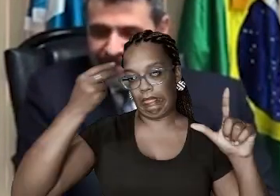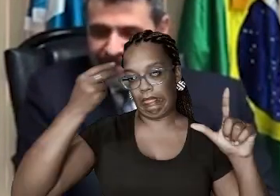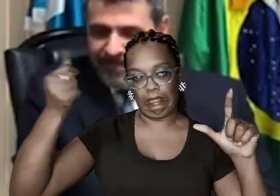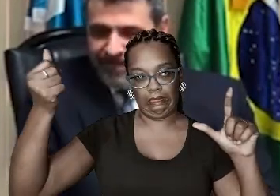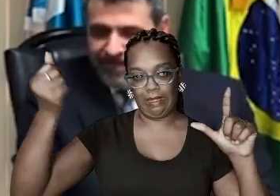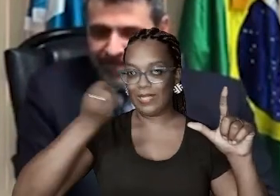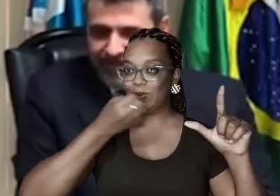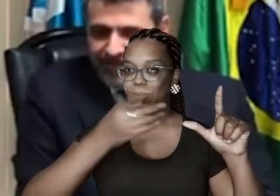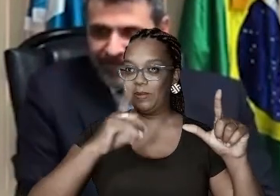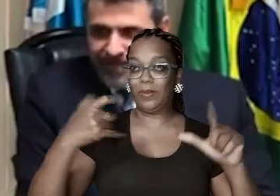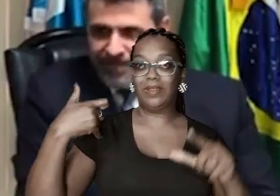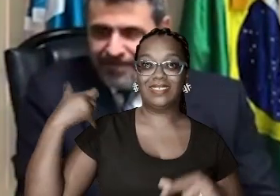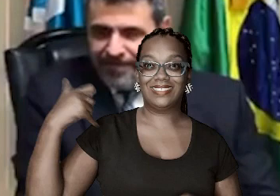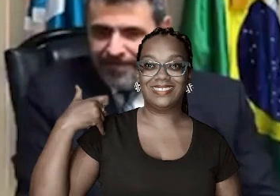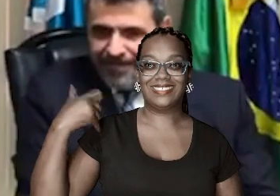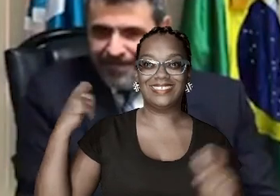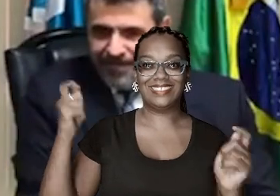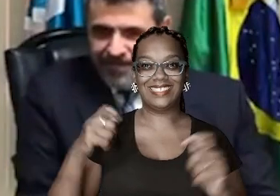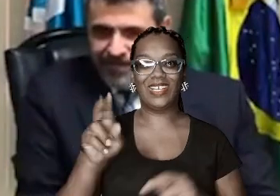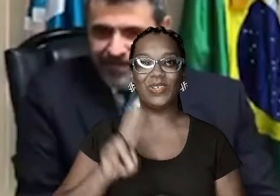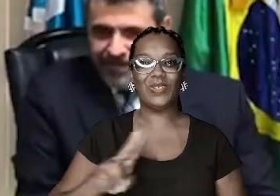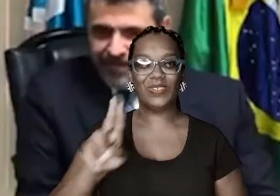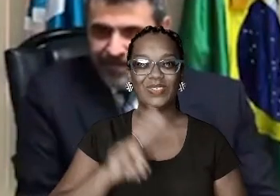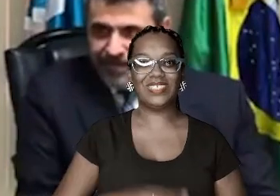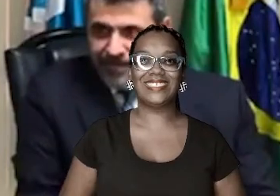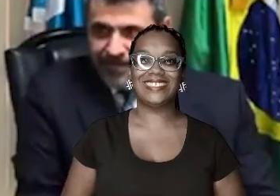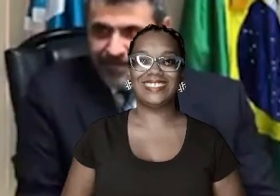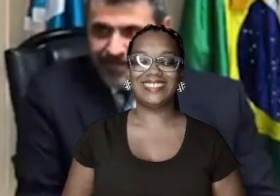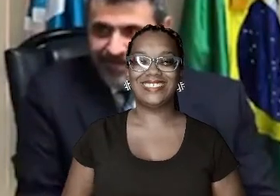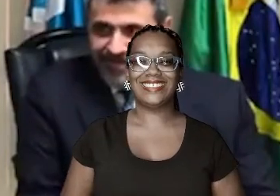Otávio eu trouxe uma apresentação